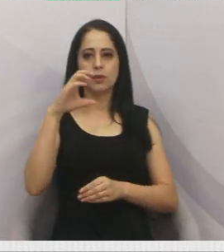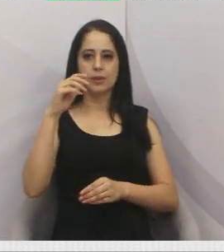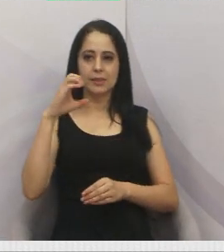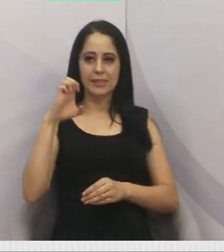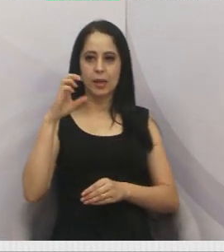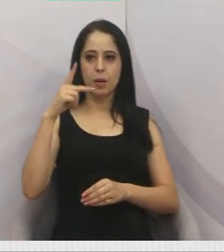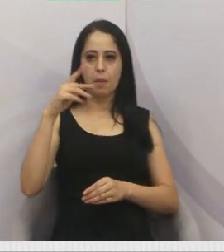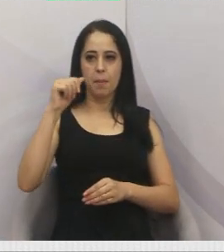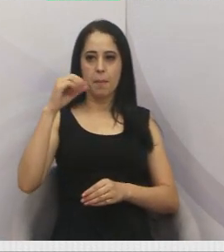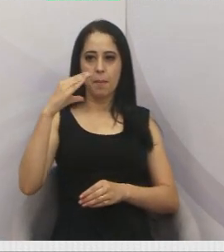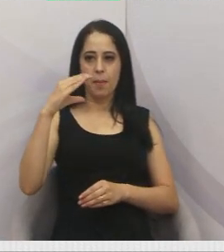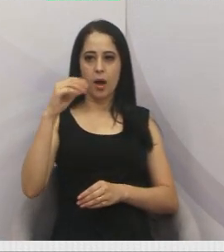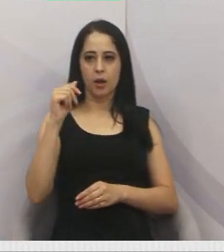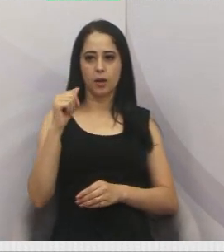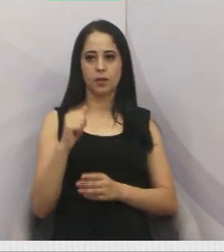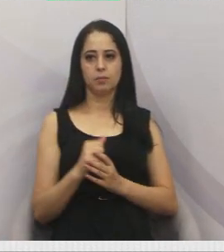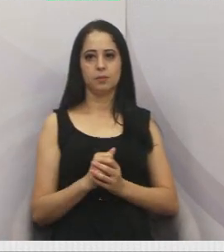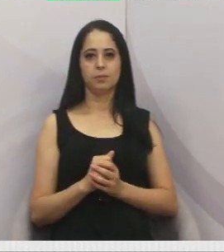voto.